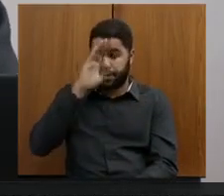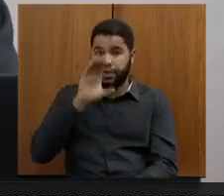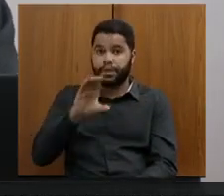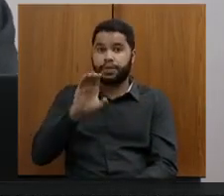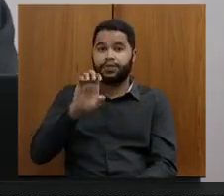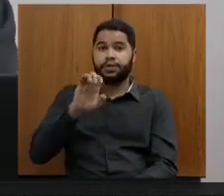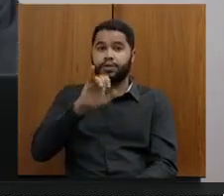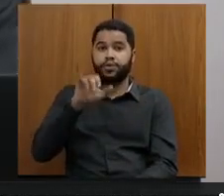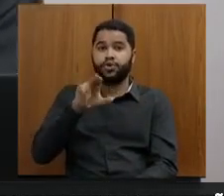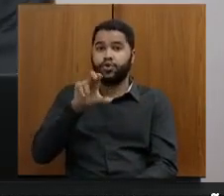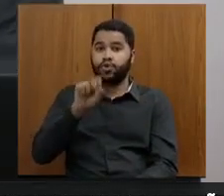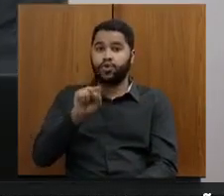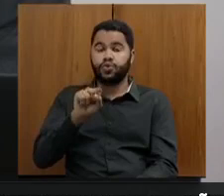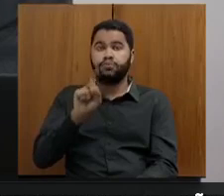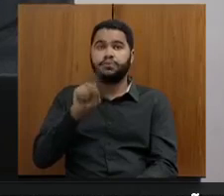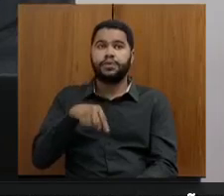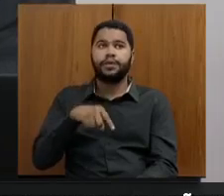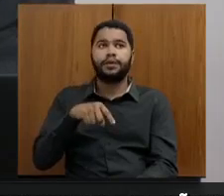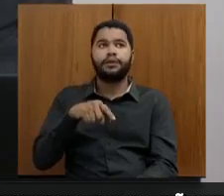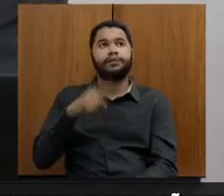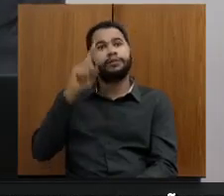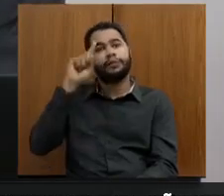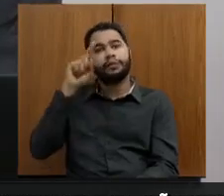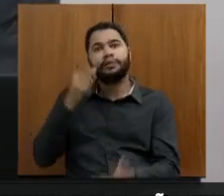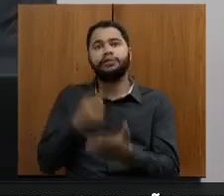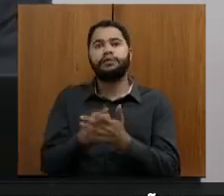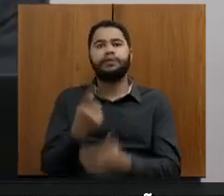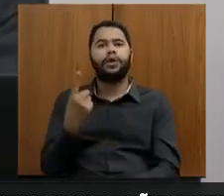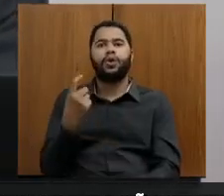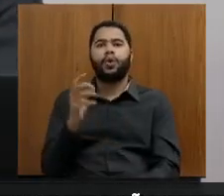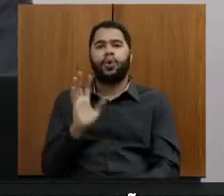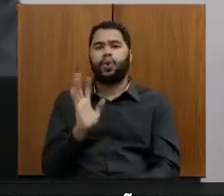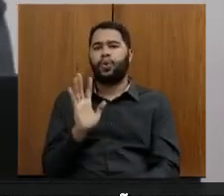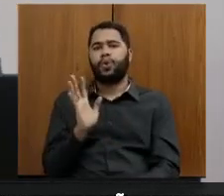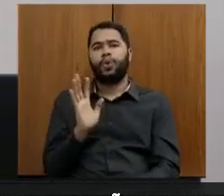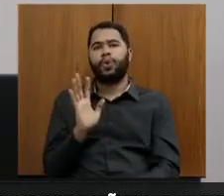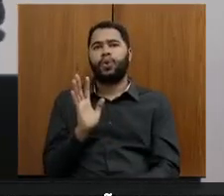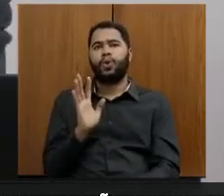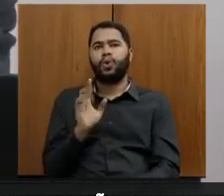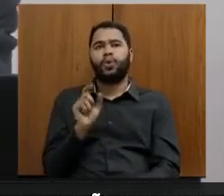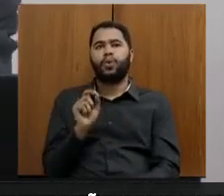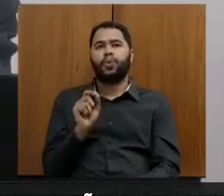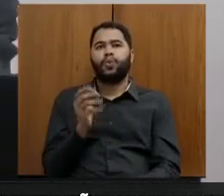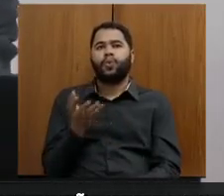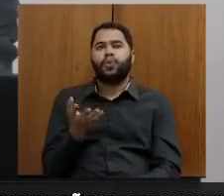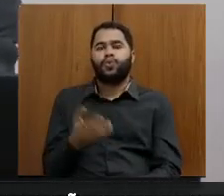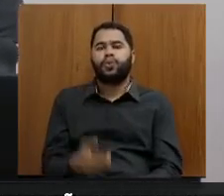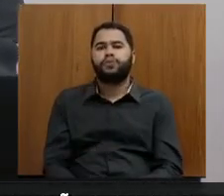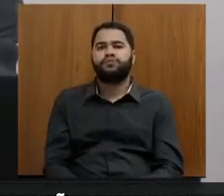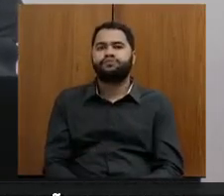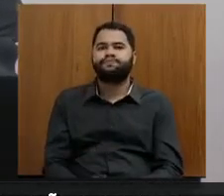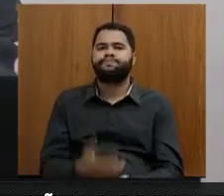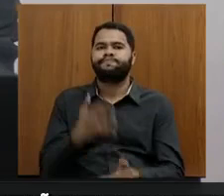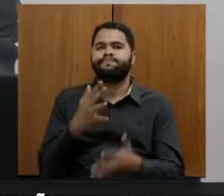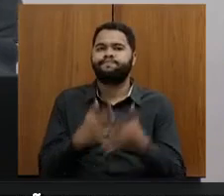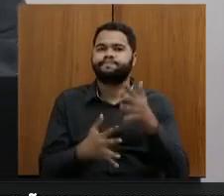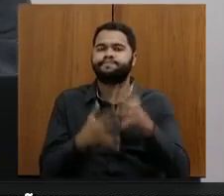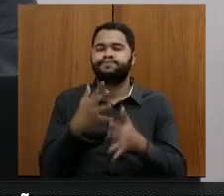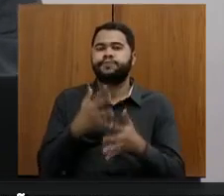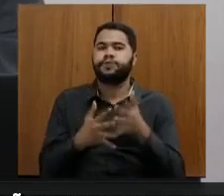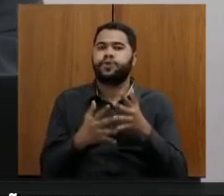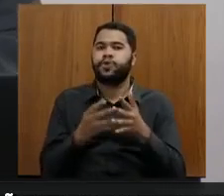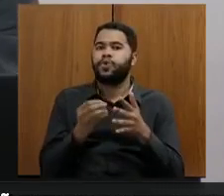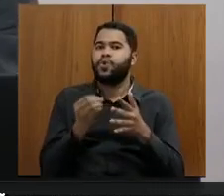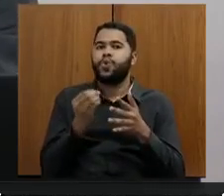podem tomar decisões de forma isolada que é atrapalhe